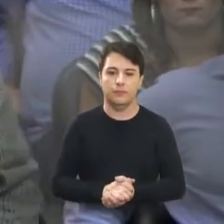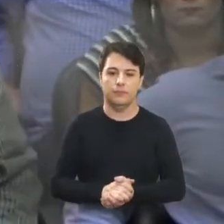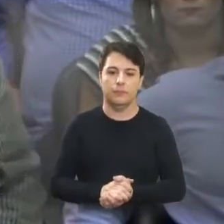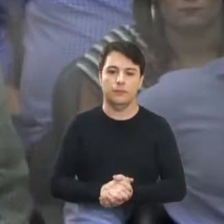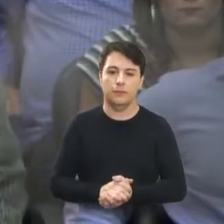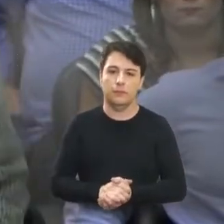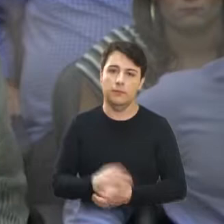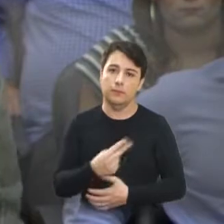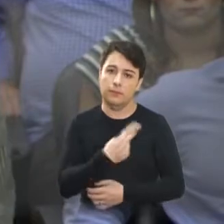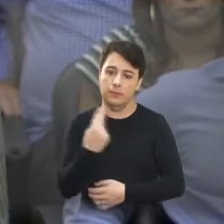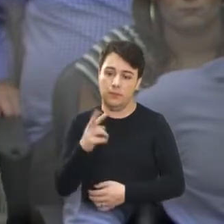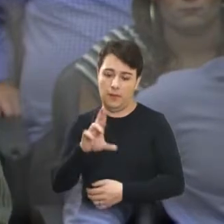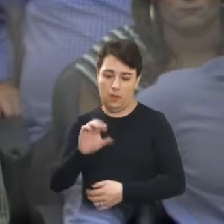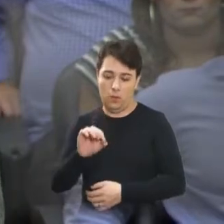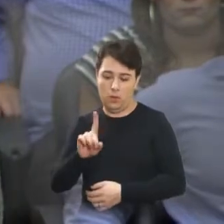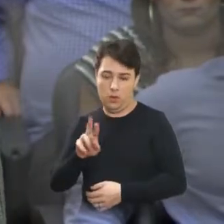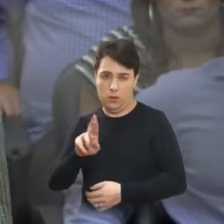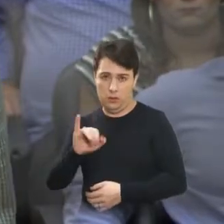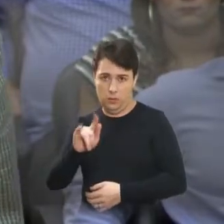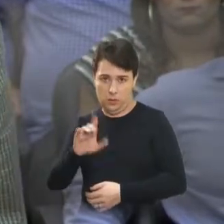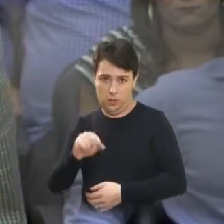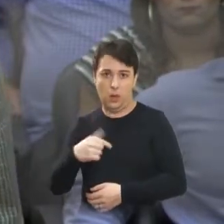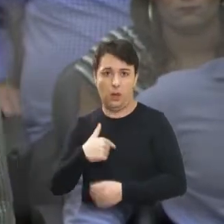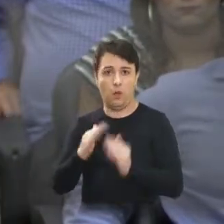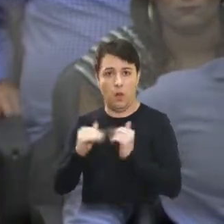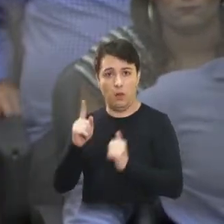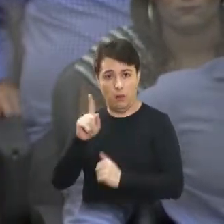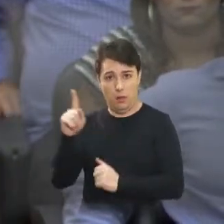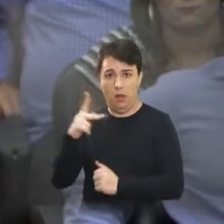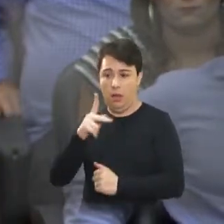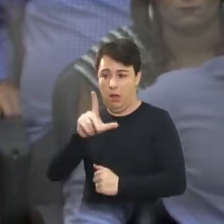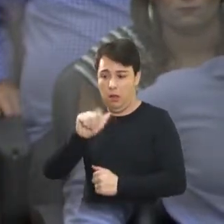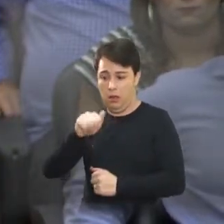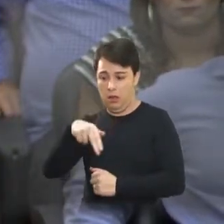Meu nome é Rodrigo, eu sou morador do Parque Planalto também